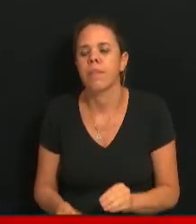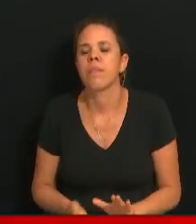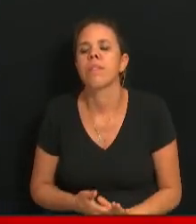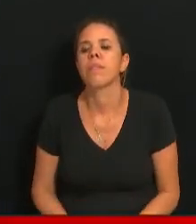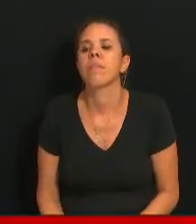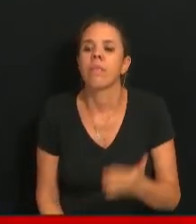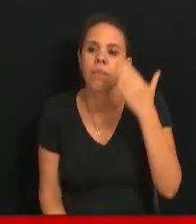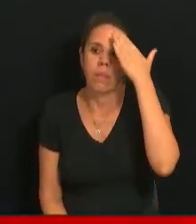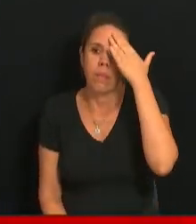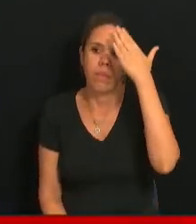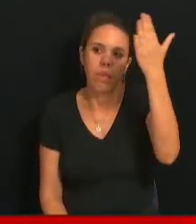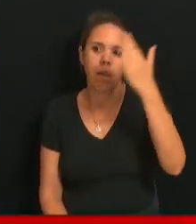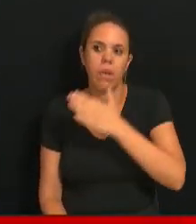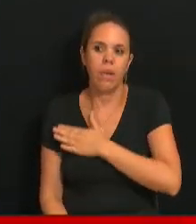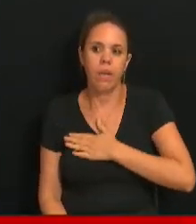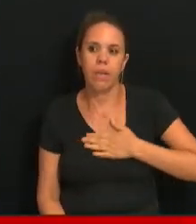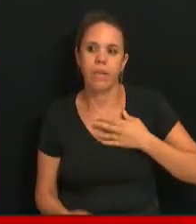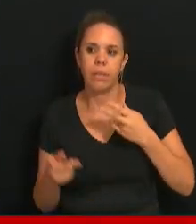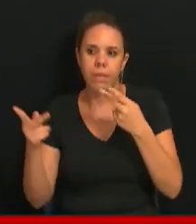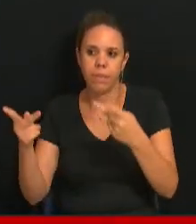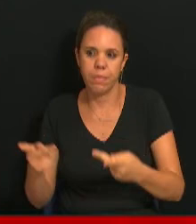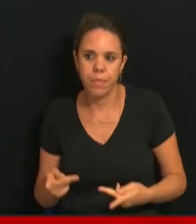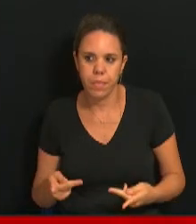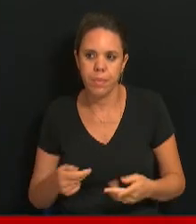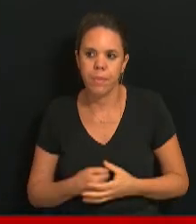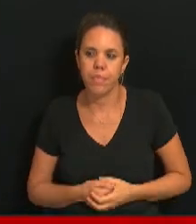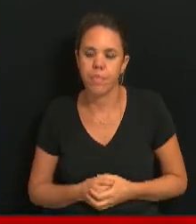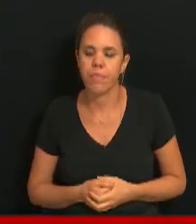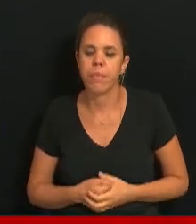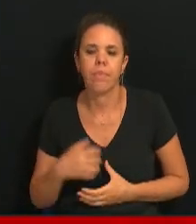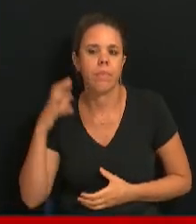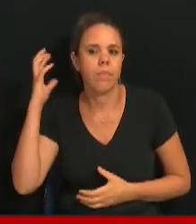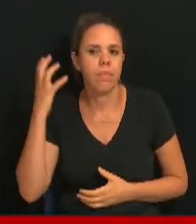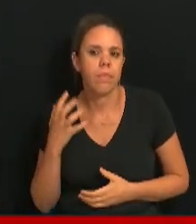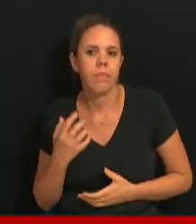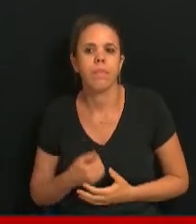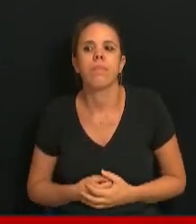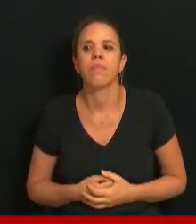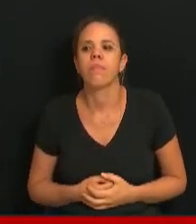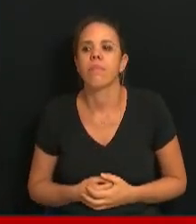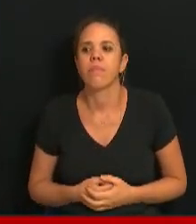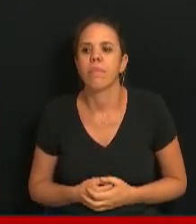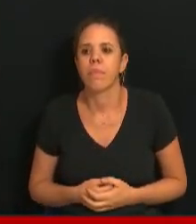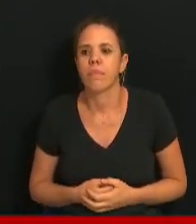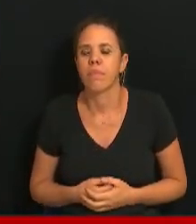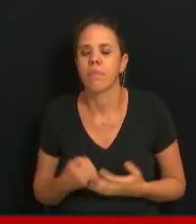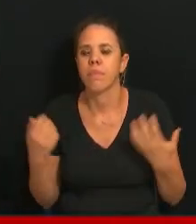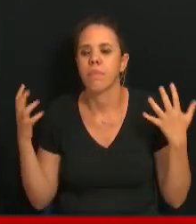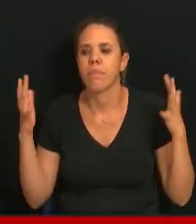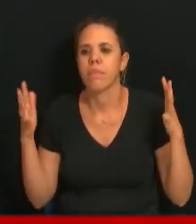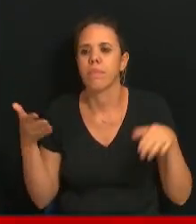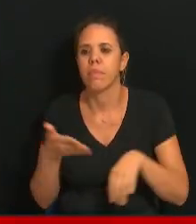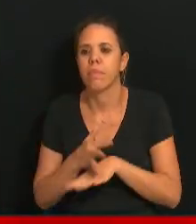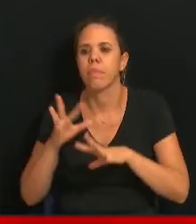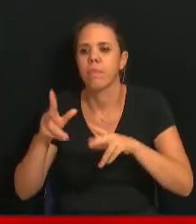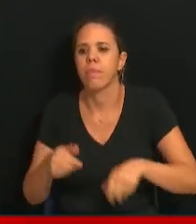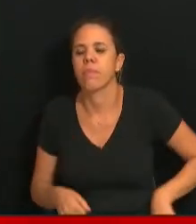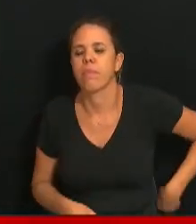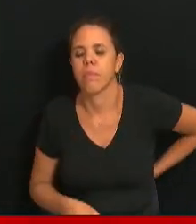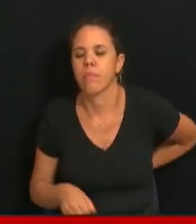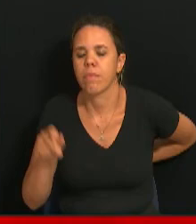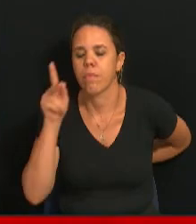agradeço demais o convite da presidente Guida, dessa comissão. Quero parabenizar a participação de todos, né, o